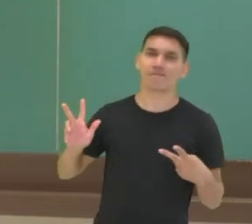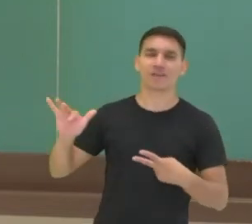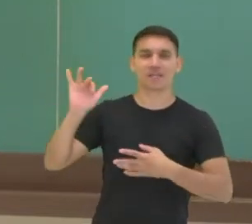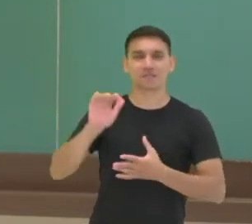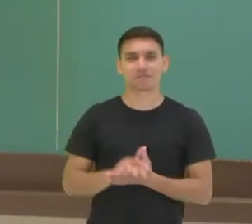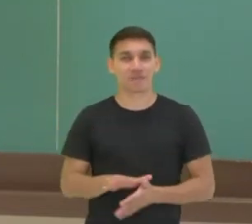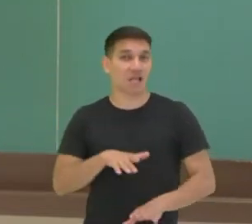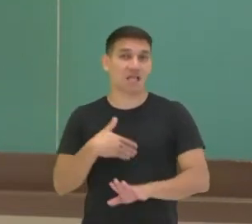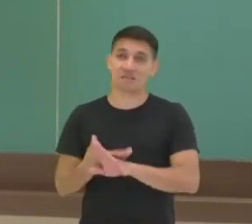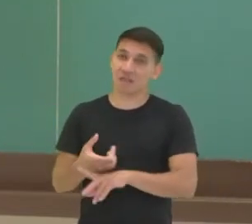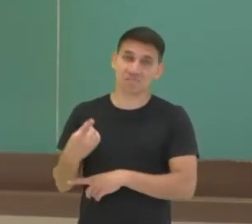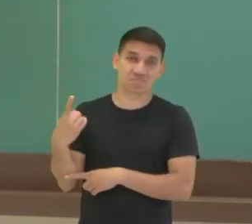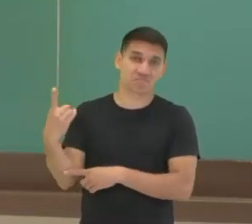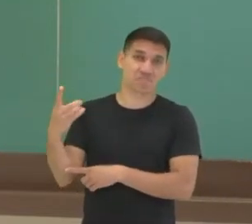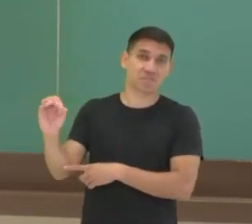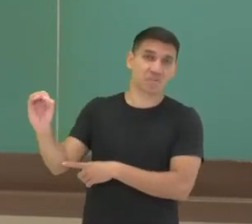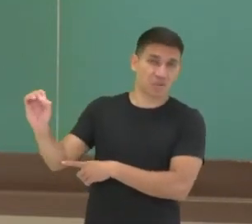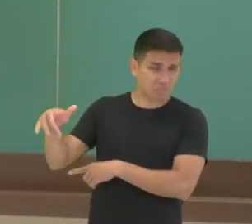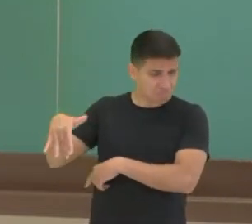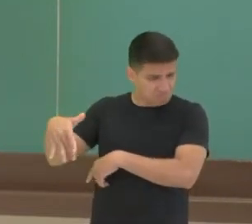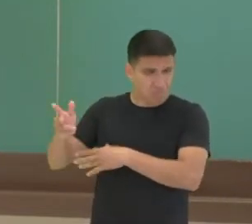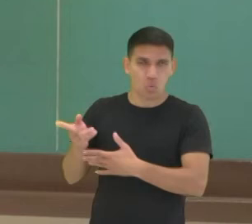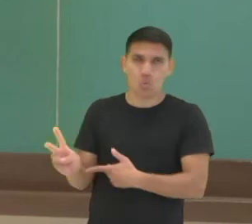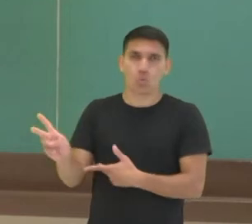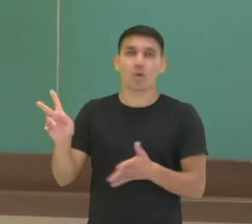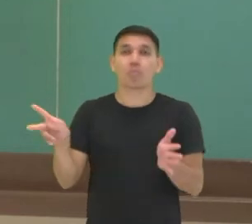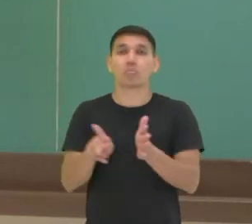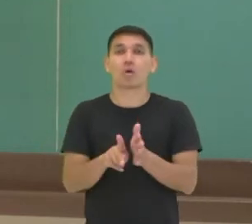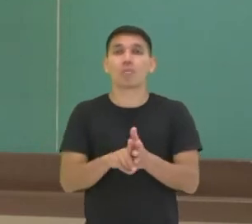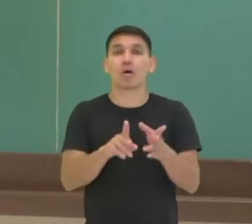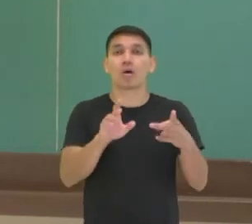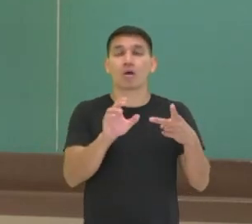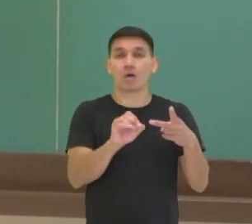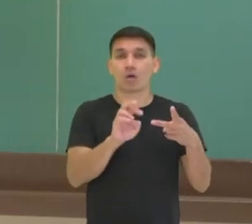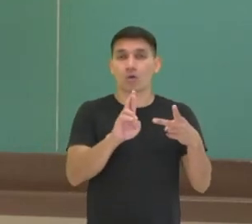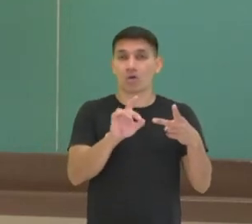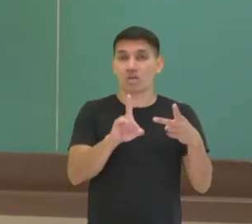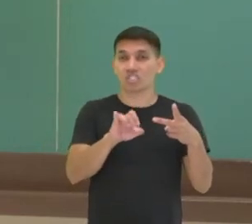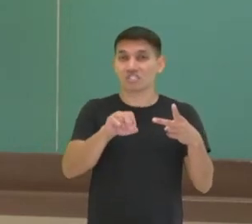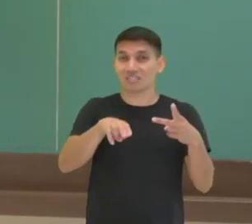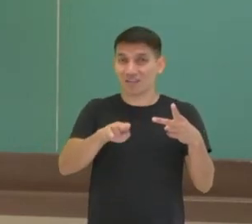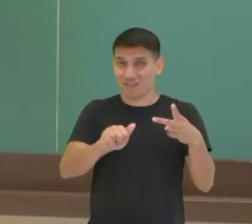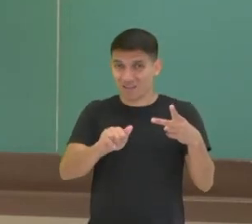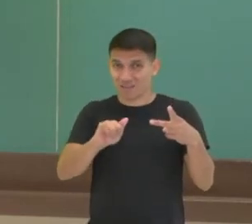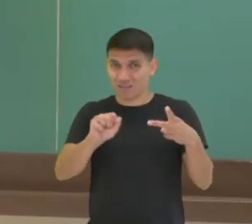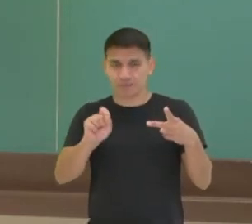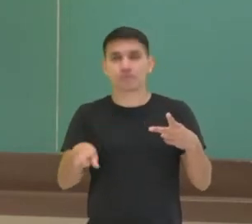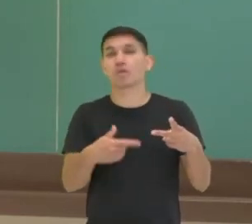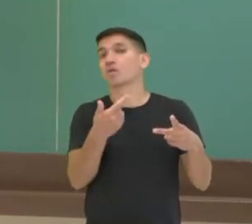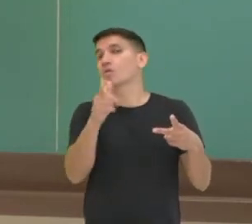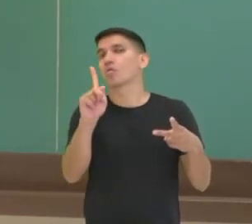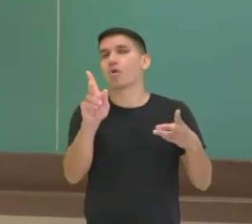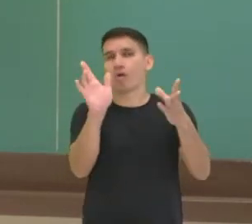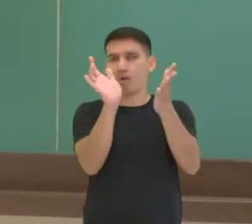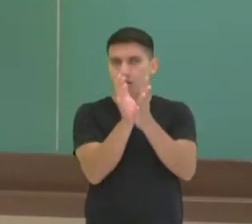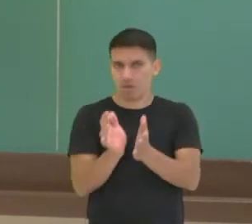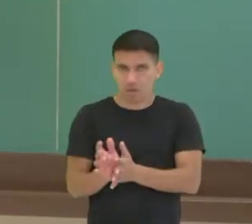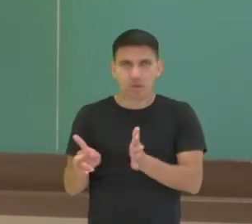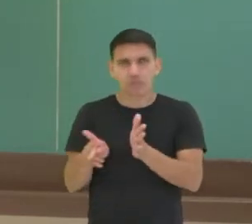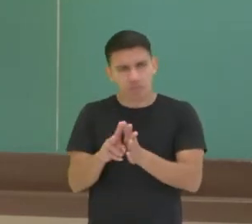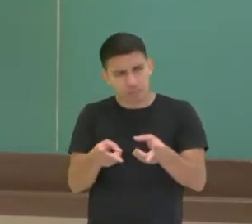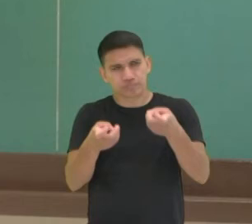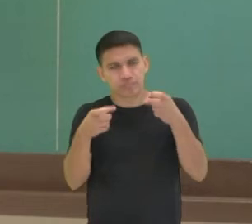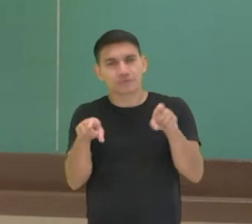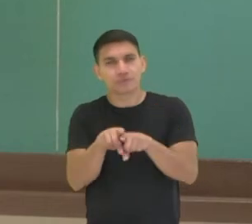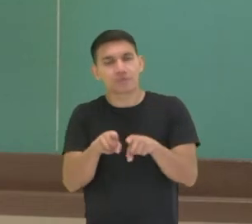vai até o centésimo, né, e sucessivamente, que são os numerais ordinais. E nós temos também um outro fato curioso